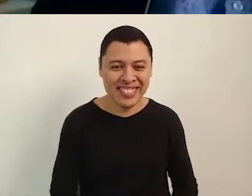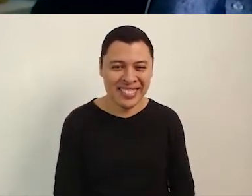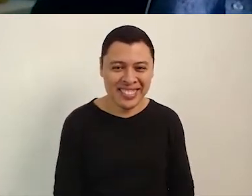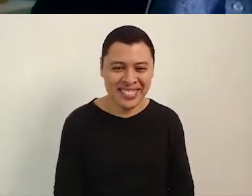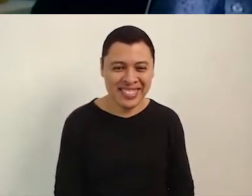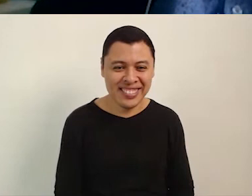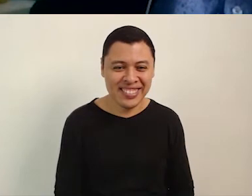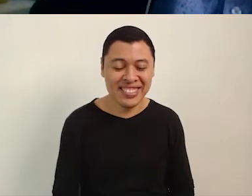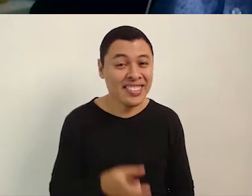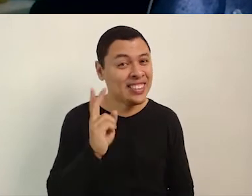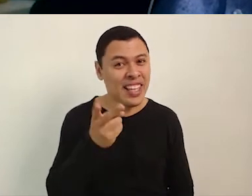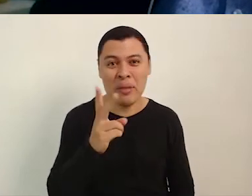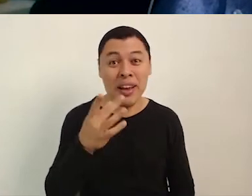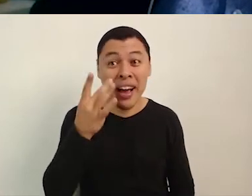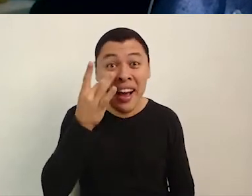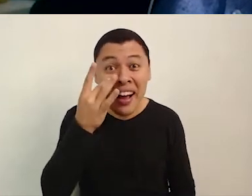Sempre.